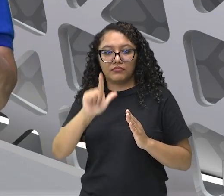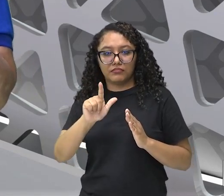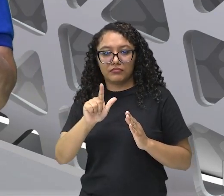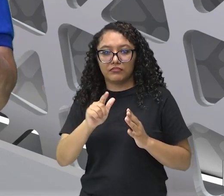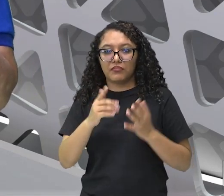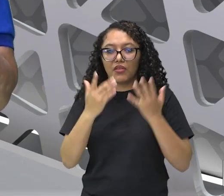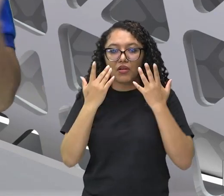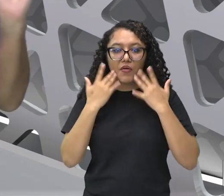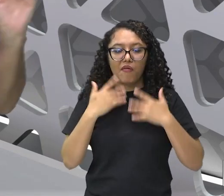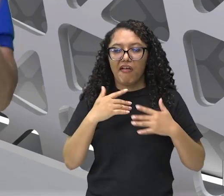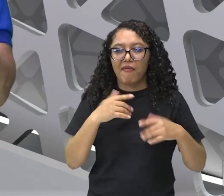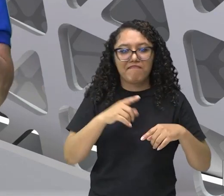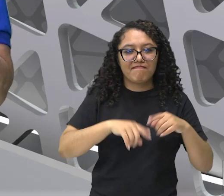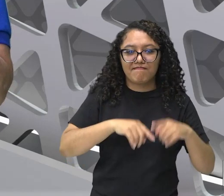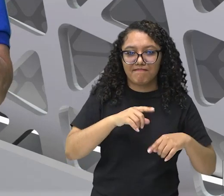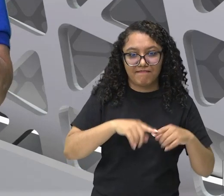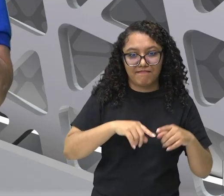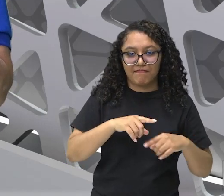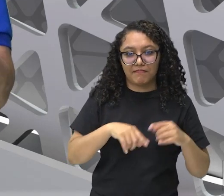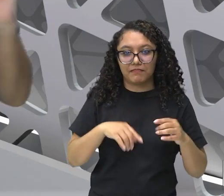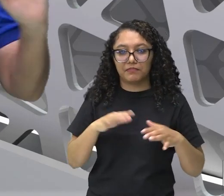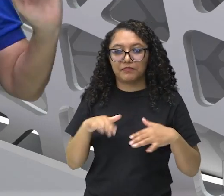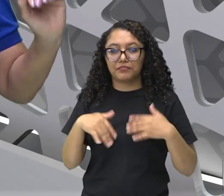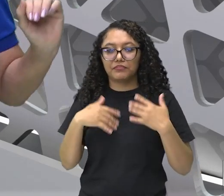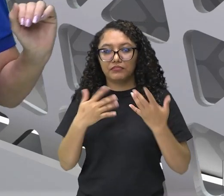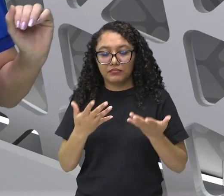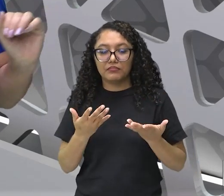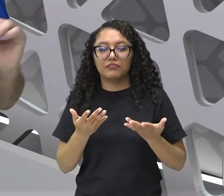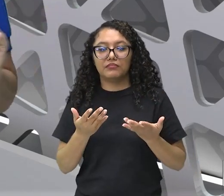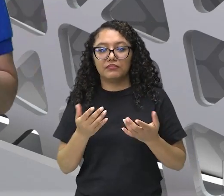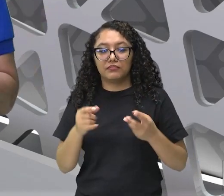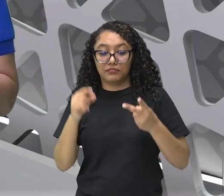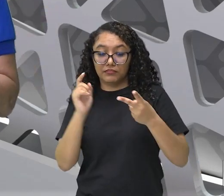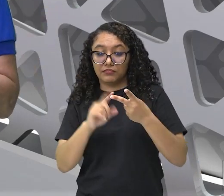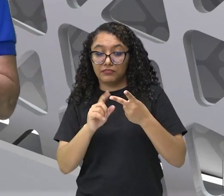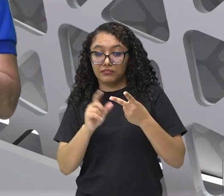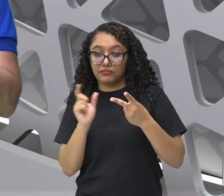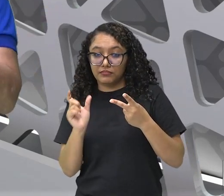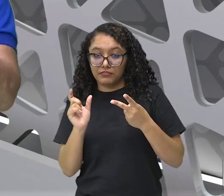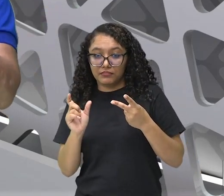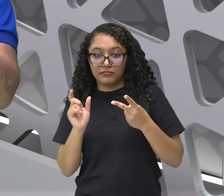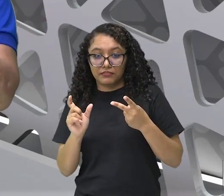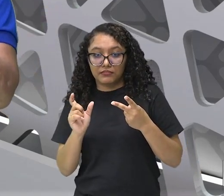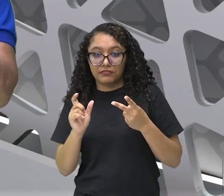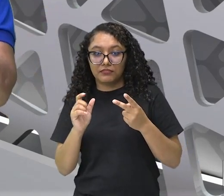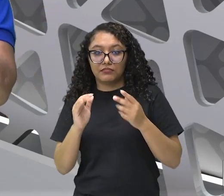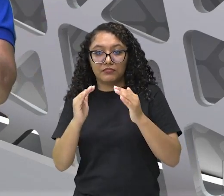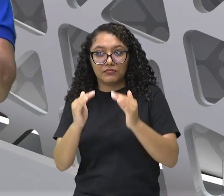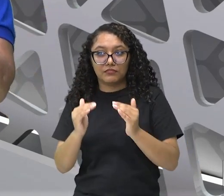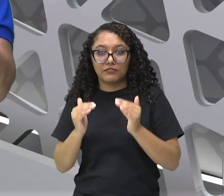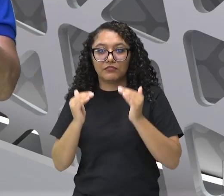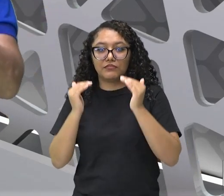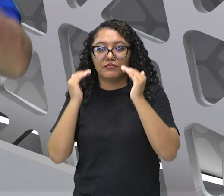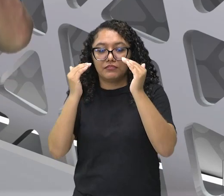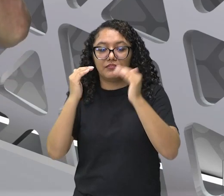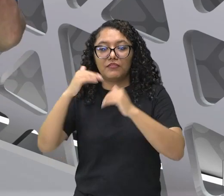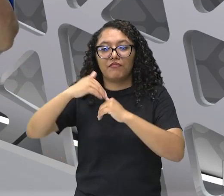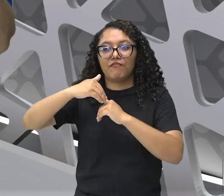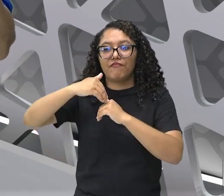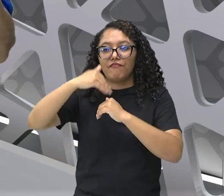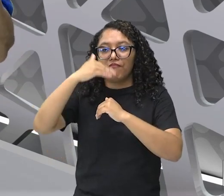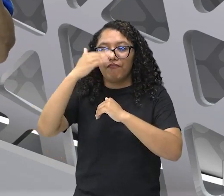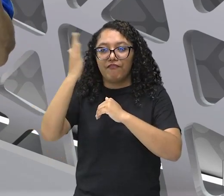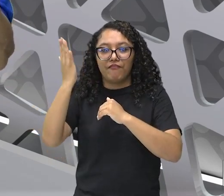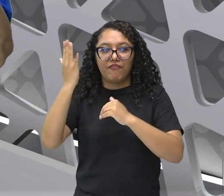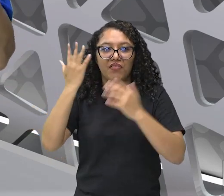Então, o que acontece aí? A transcendência, ela vai para o sobrenatural. Porque, viram,